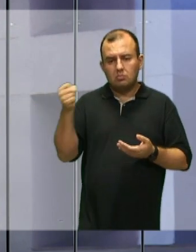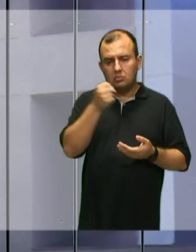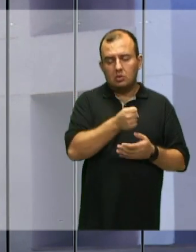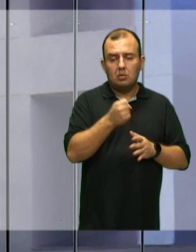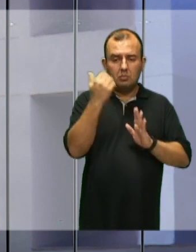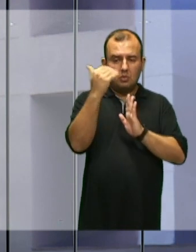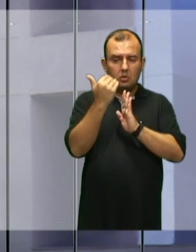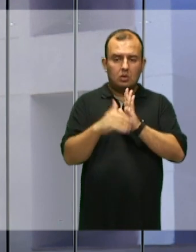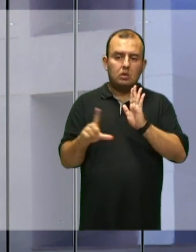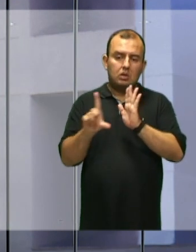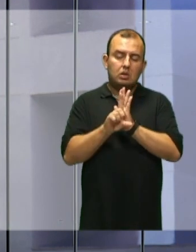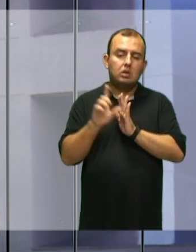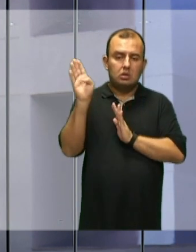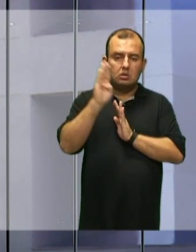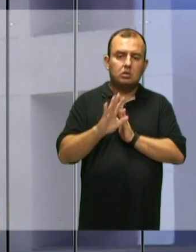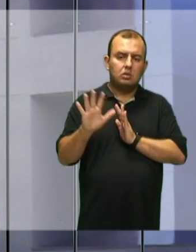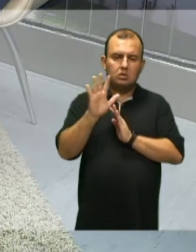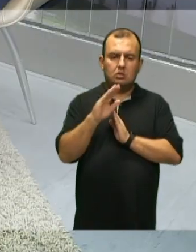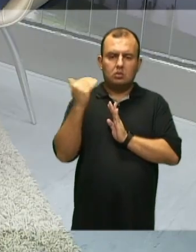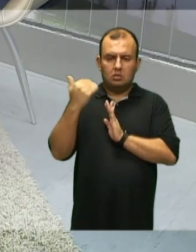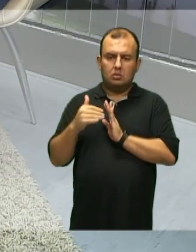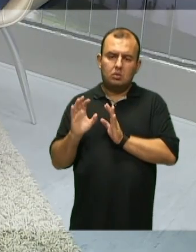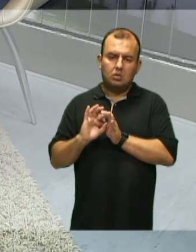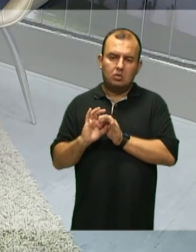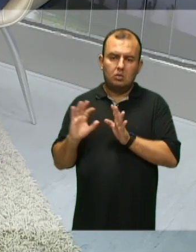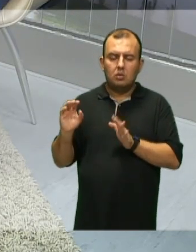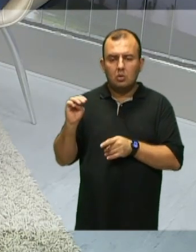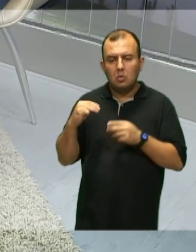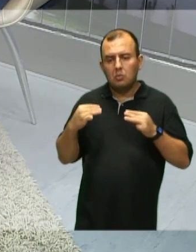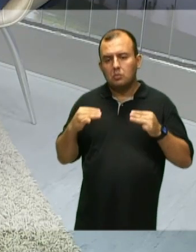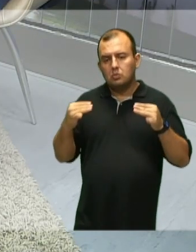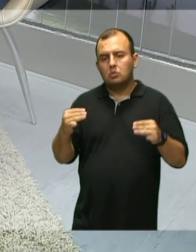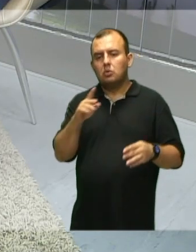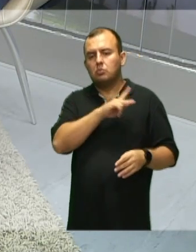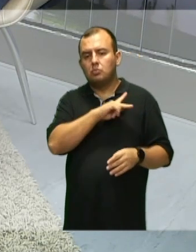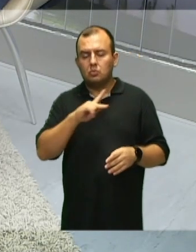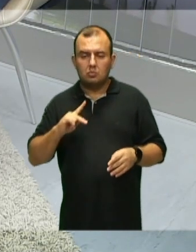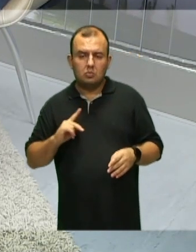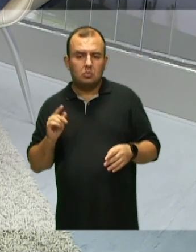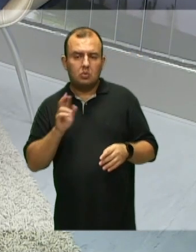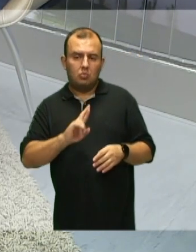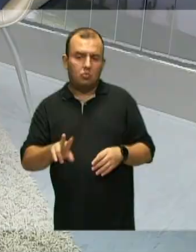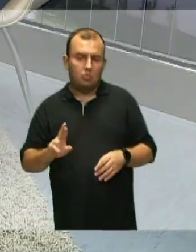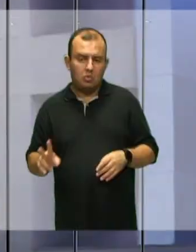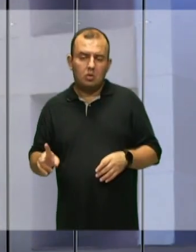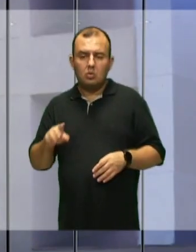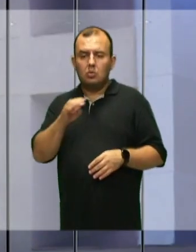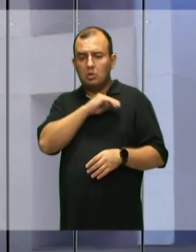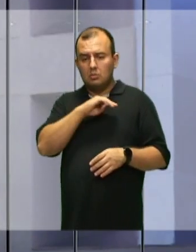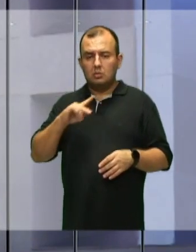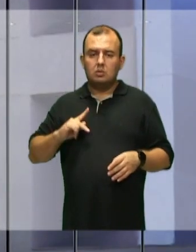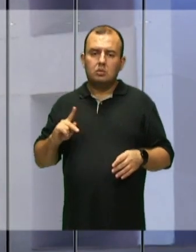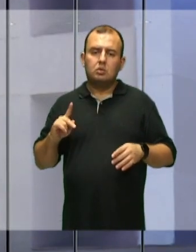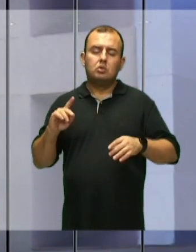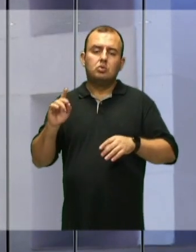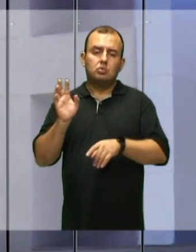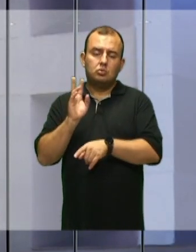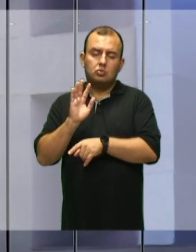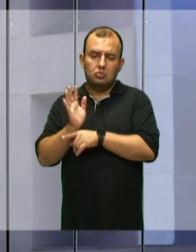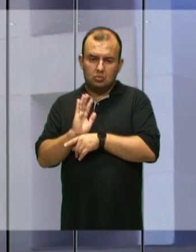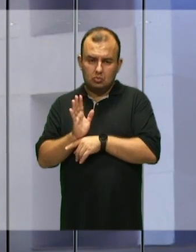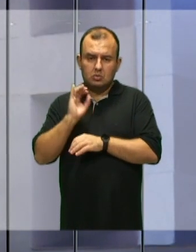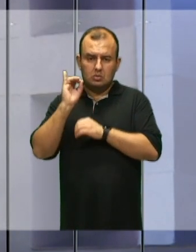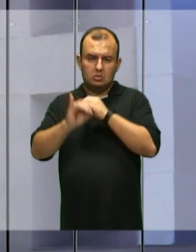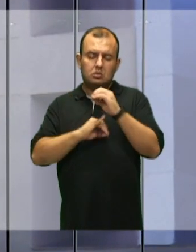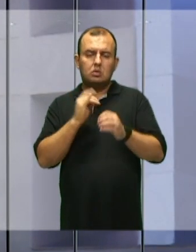Nacional pelo con Nacional não é um protocolo permitido pelo Ministério Público né a gente tem visto os vídeos virais de internet e